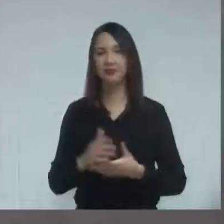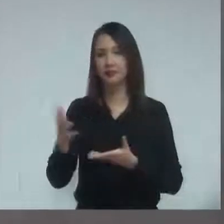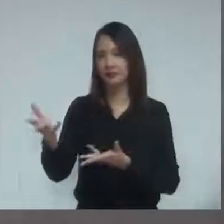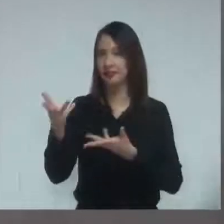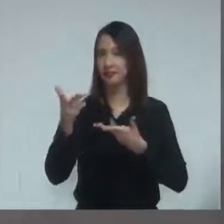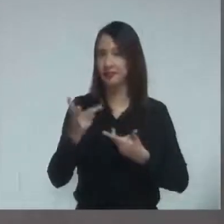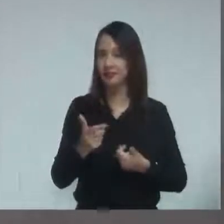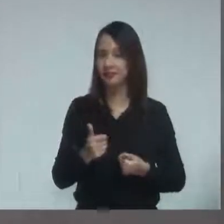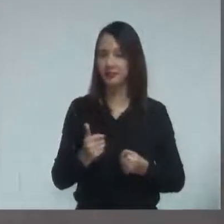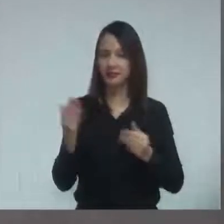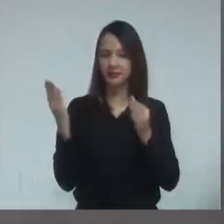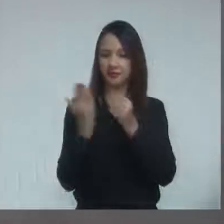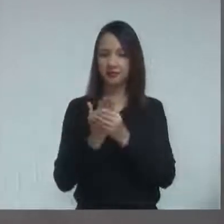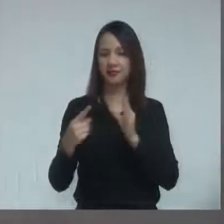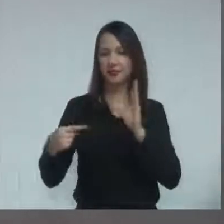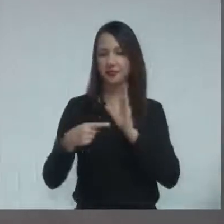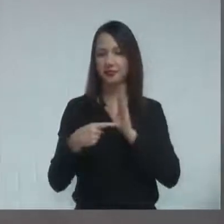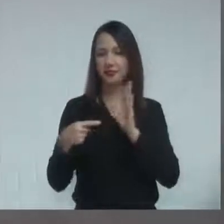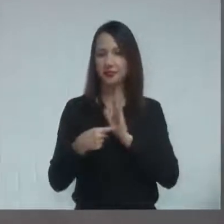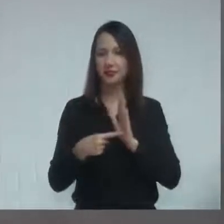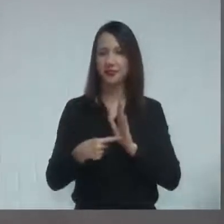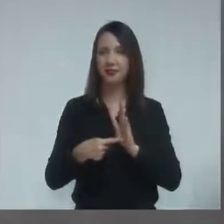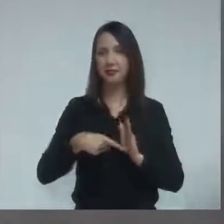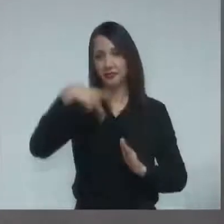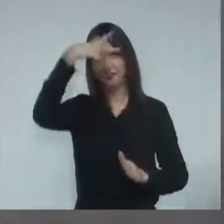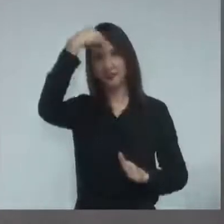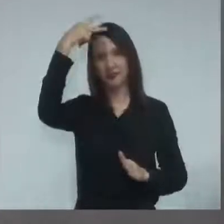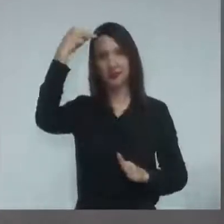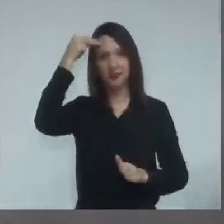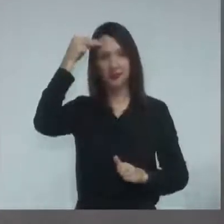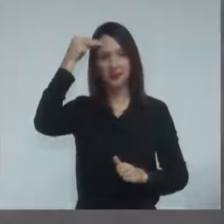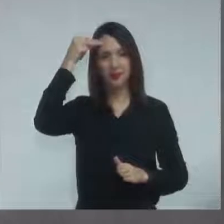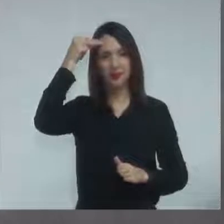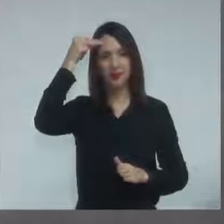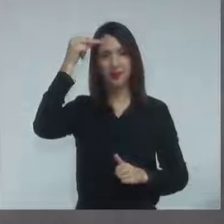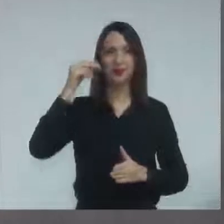processo de comissão processante em